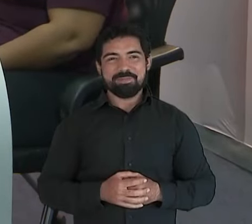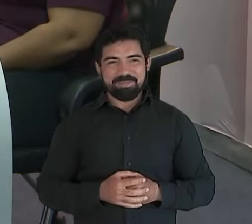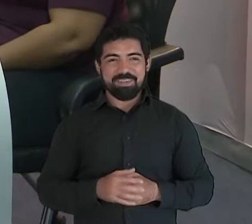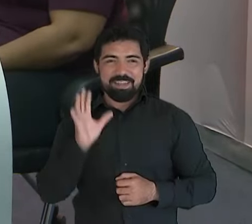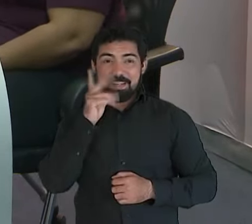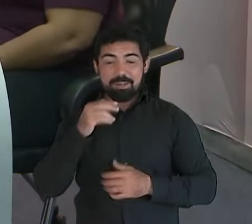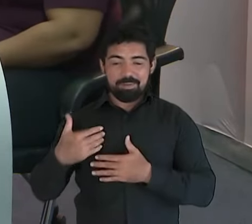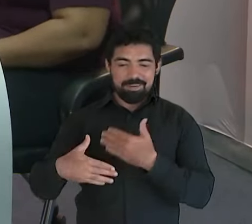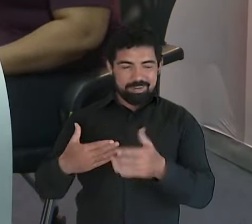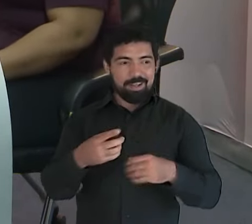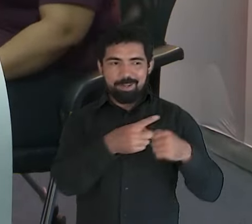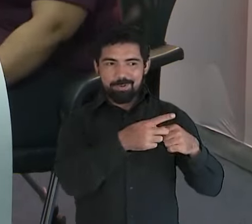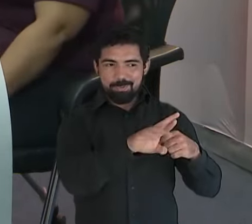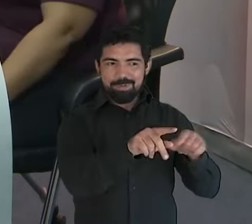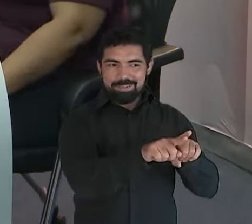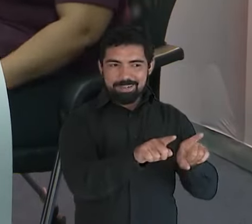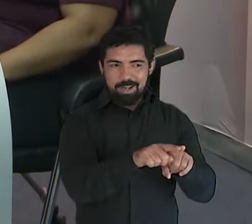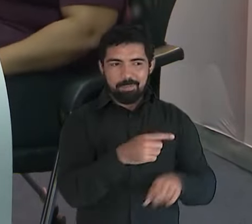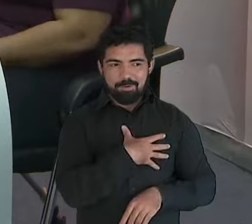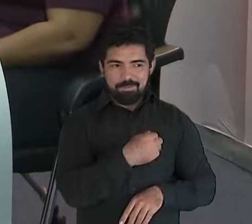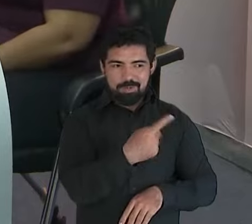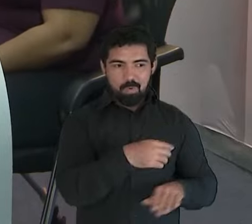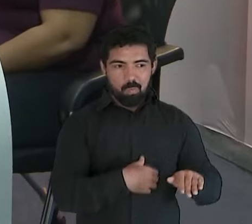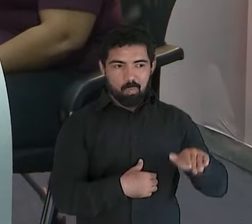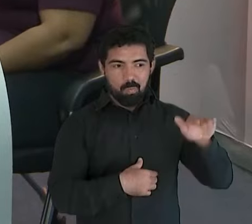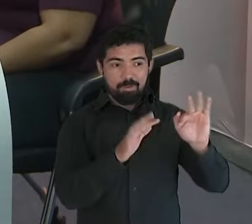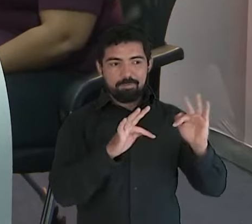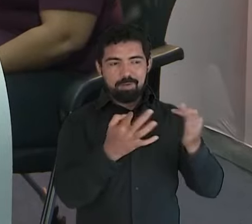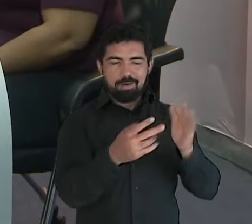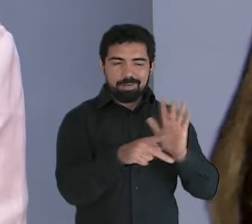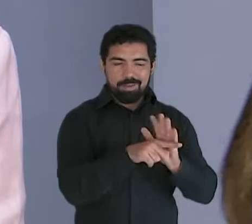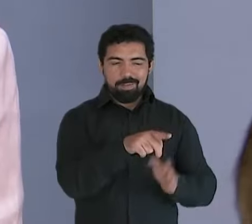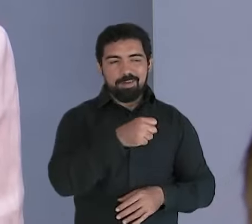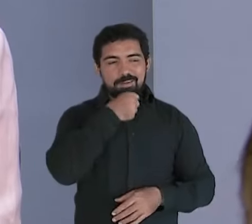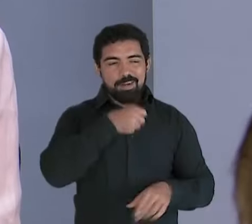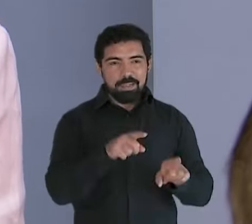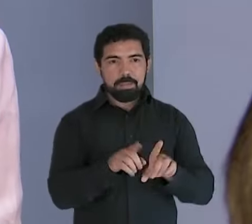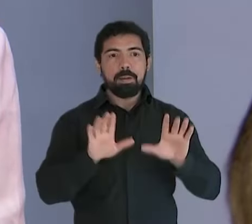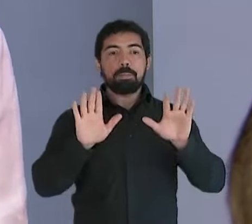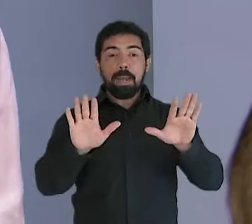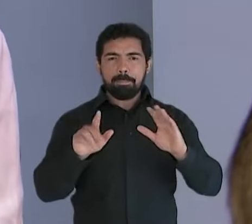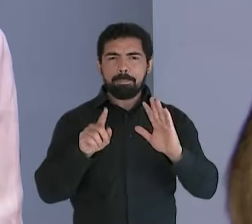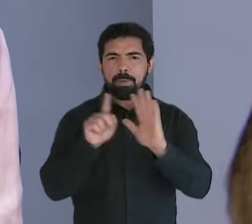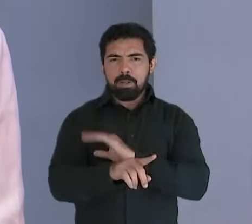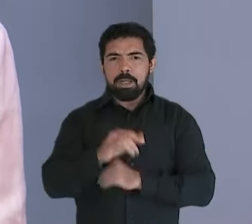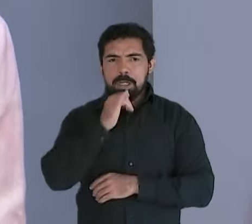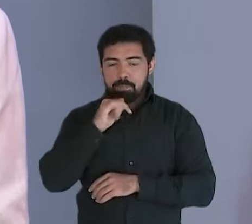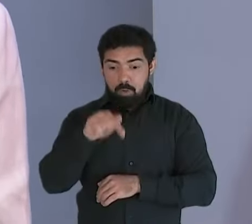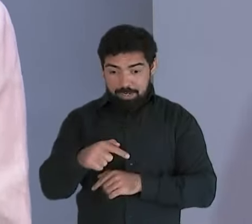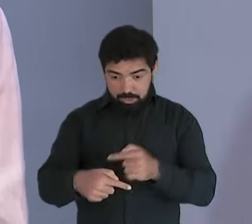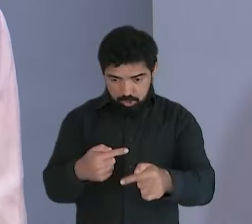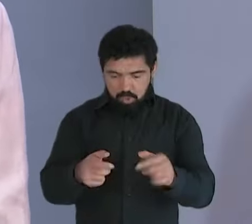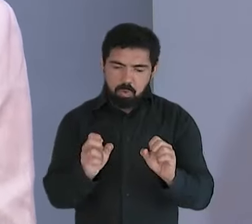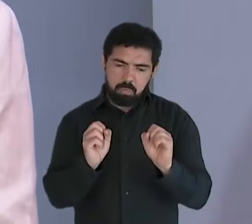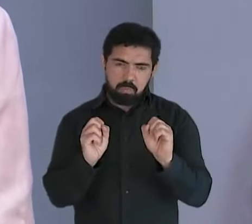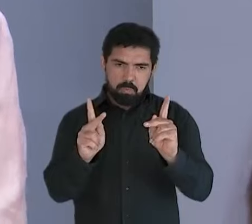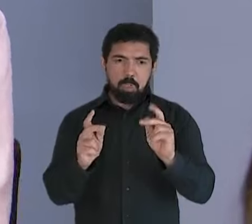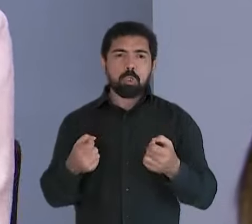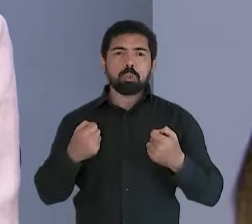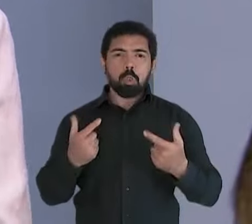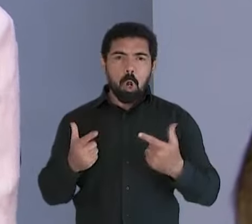Vai demorar. A doutora também. Como é que tem sido o envelhecimento dessa geração que antecedeu essa que está aqui agora? Verdade. Que também